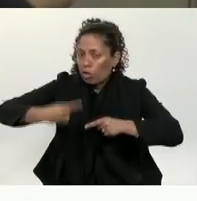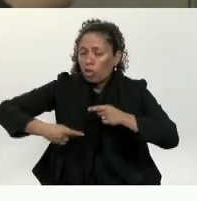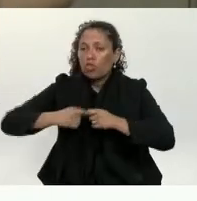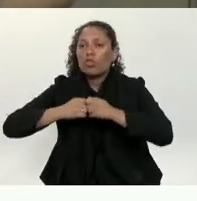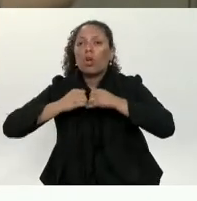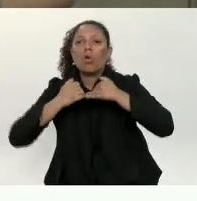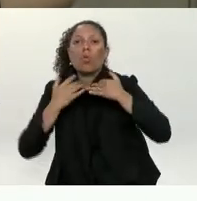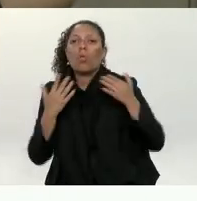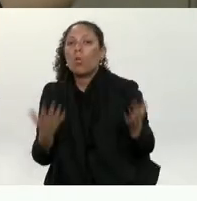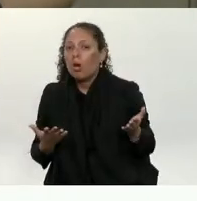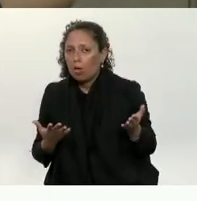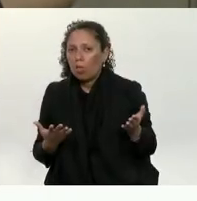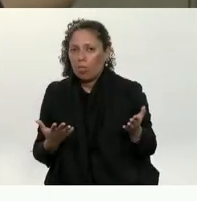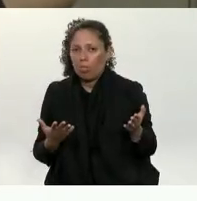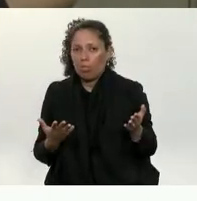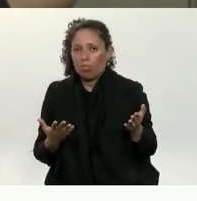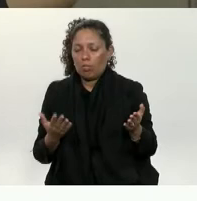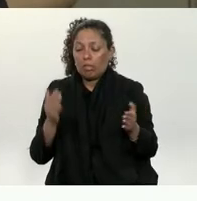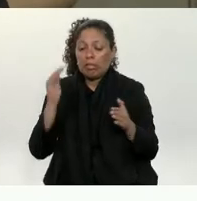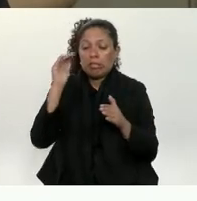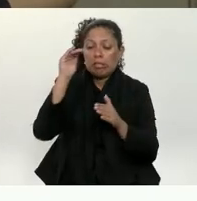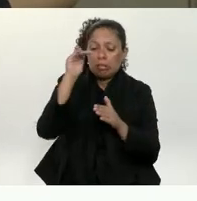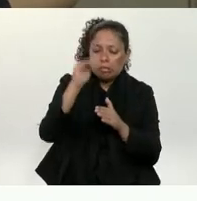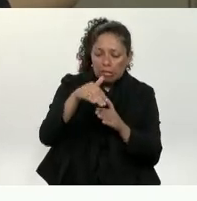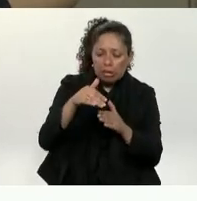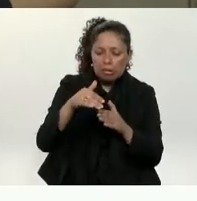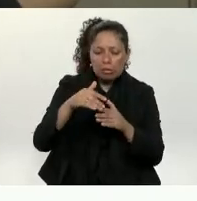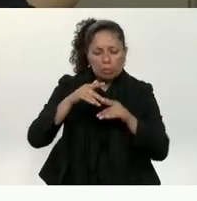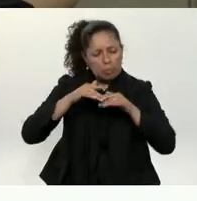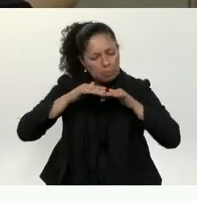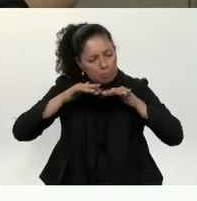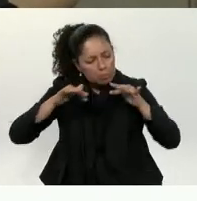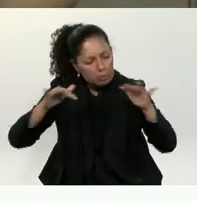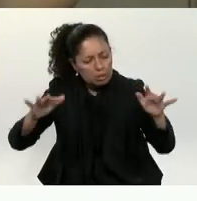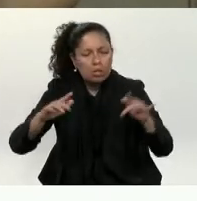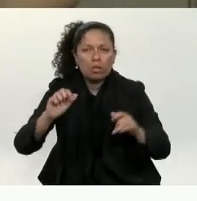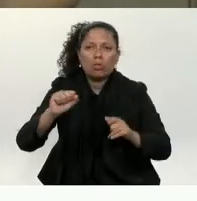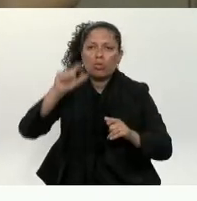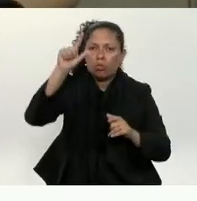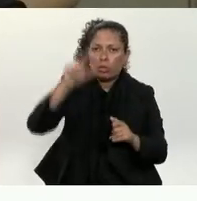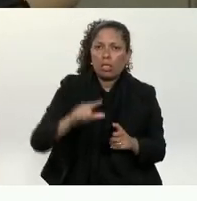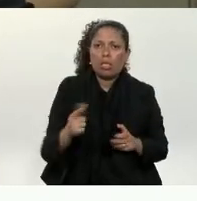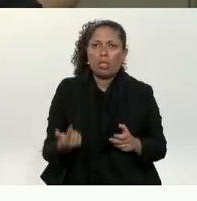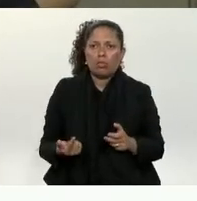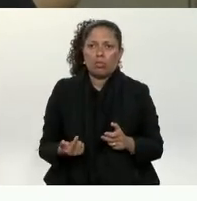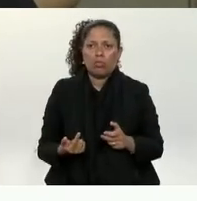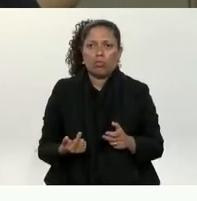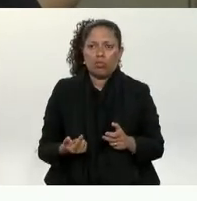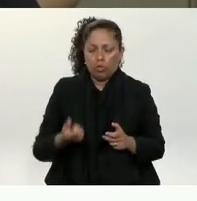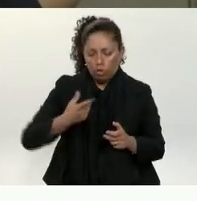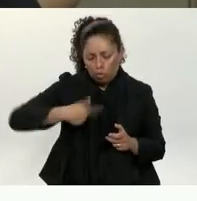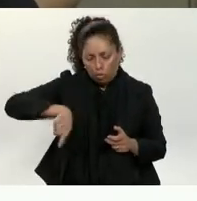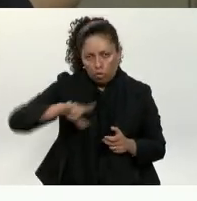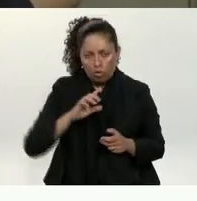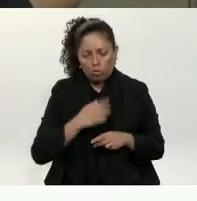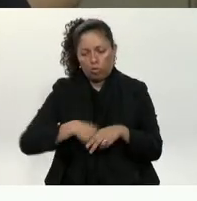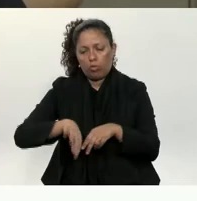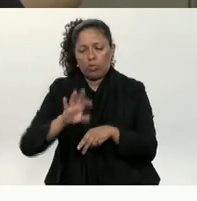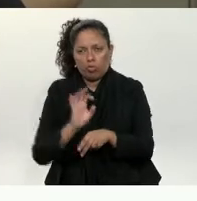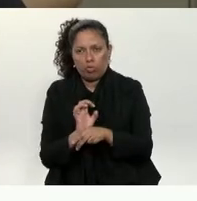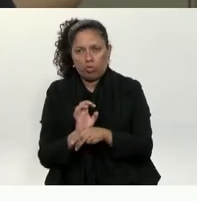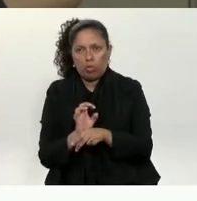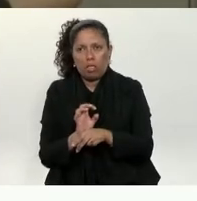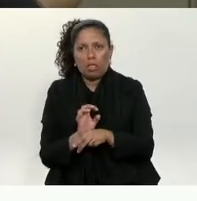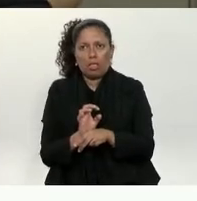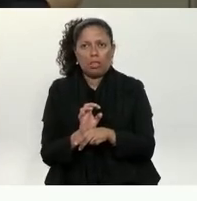fomentada dentro da rede de infraestrutura de distribuição do gás no âmbito do Estado do Rio de Janeiro? Como nós somos donos da empresa,